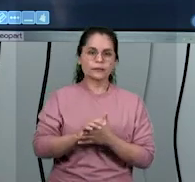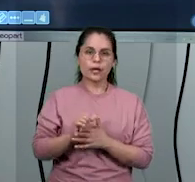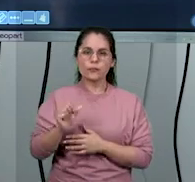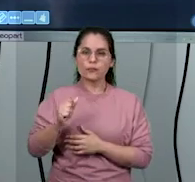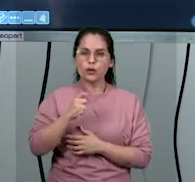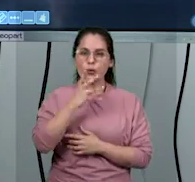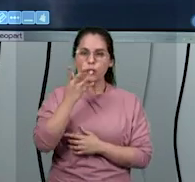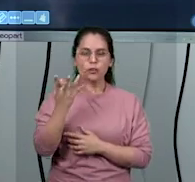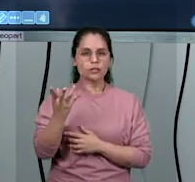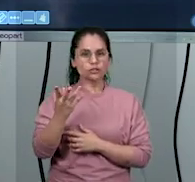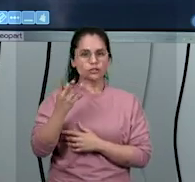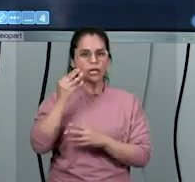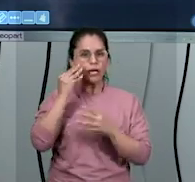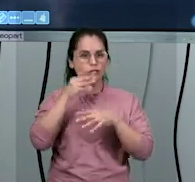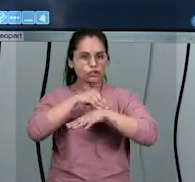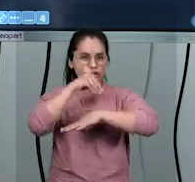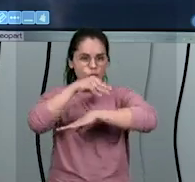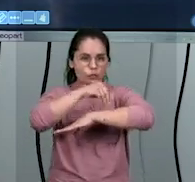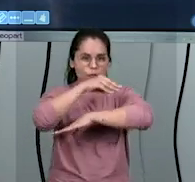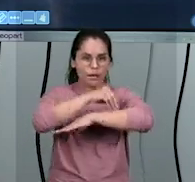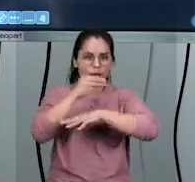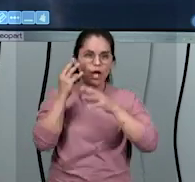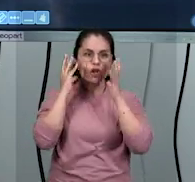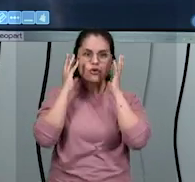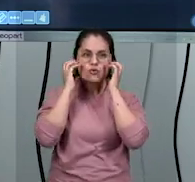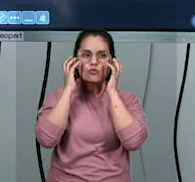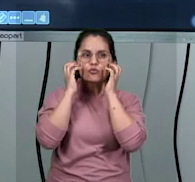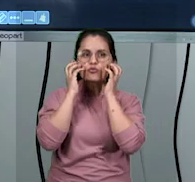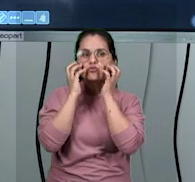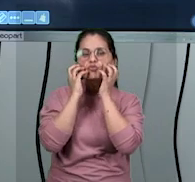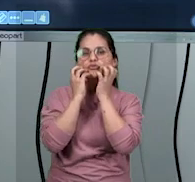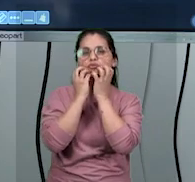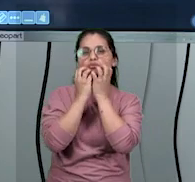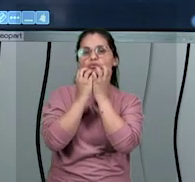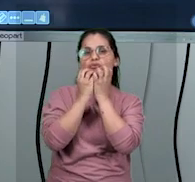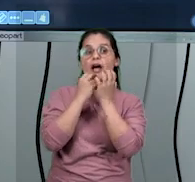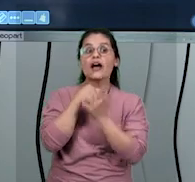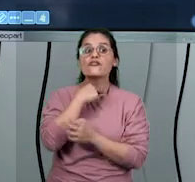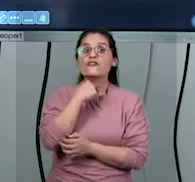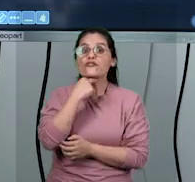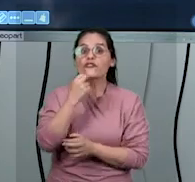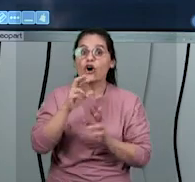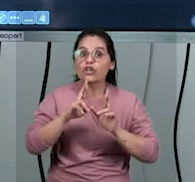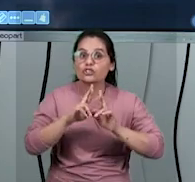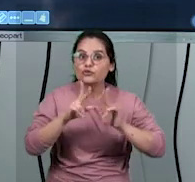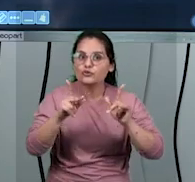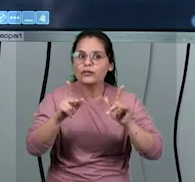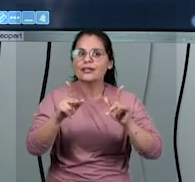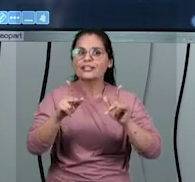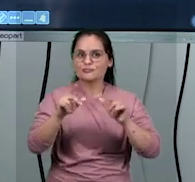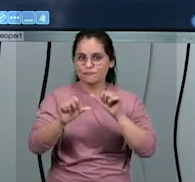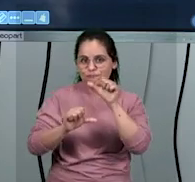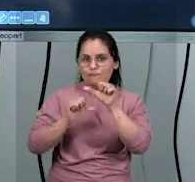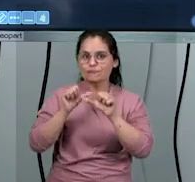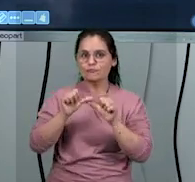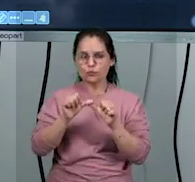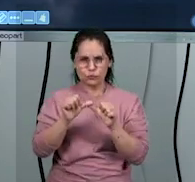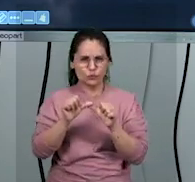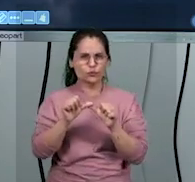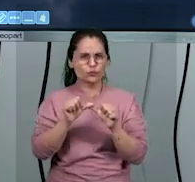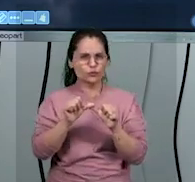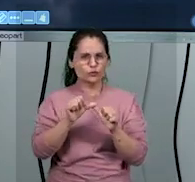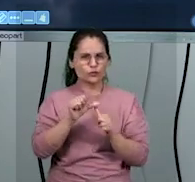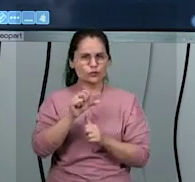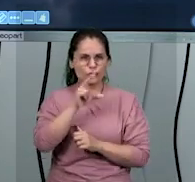de pelo no corpo, o crescimento de barba, a voz é diferente, né?